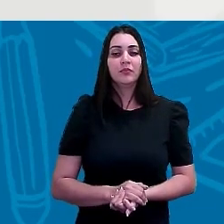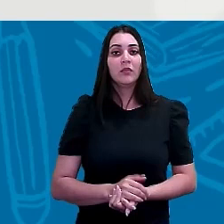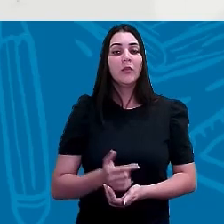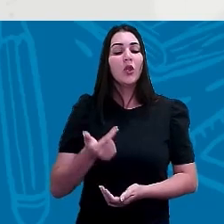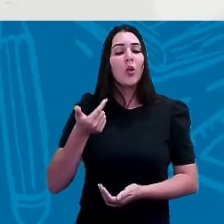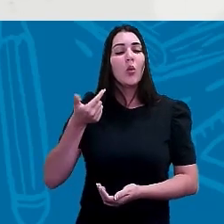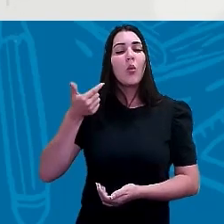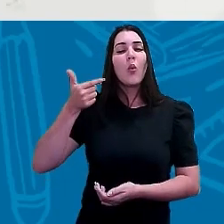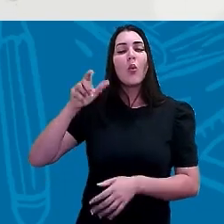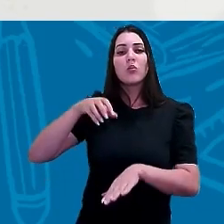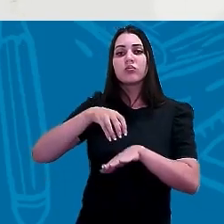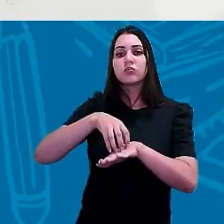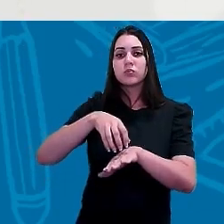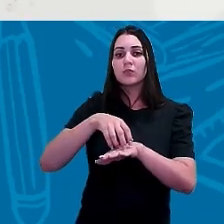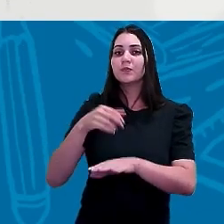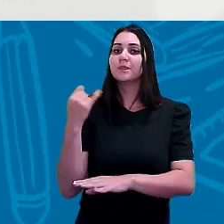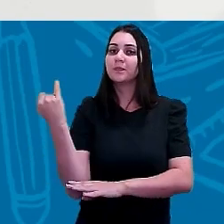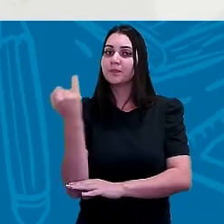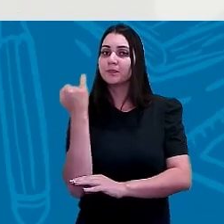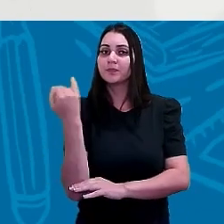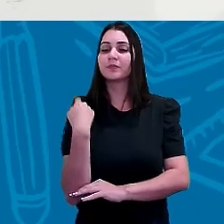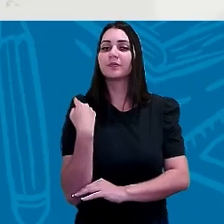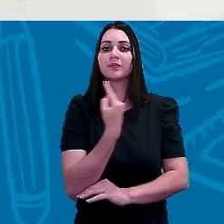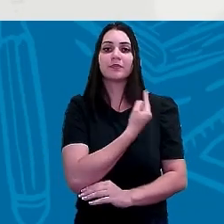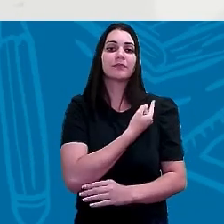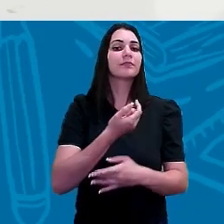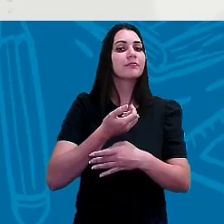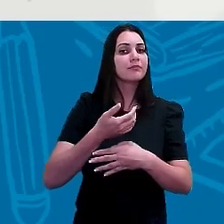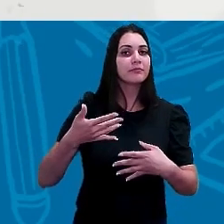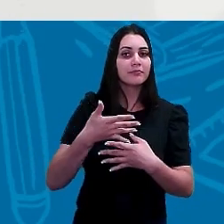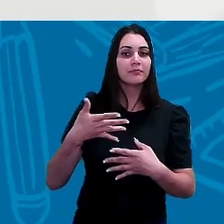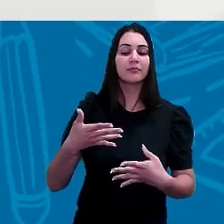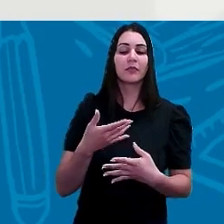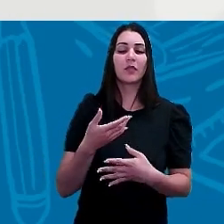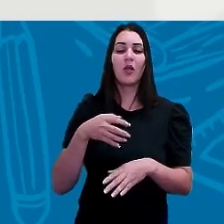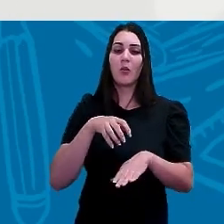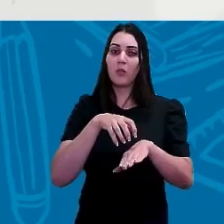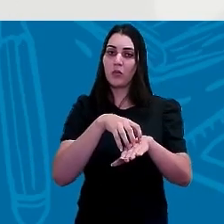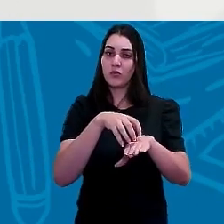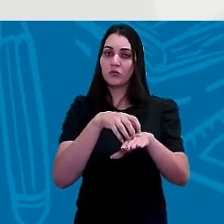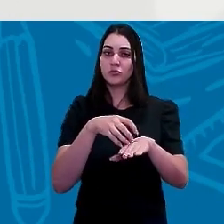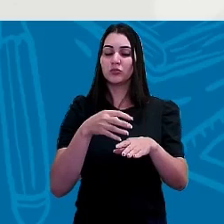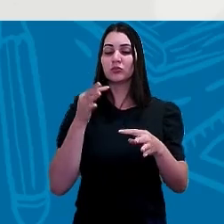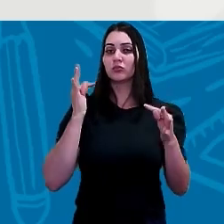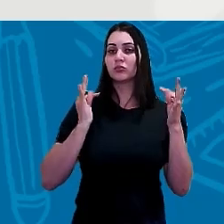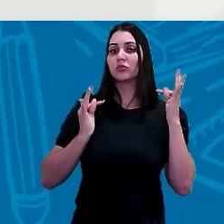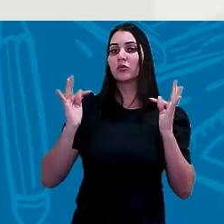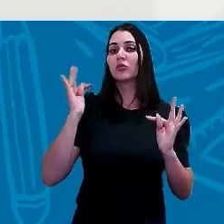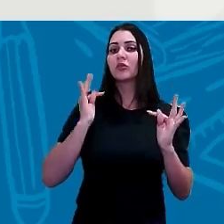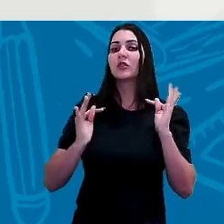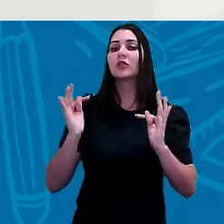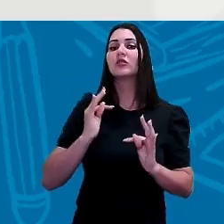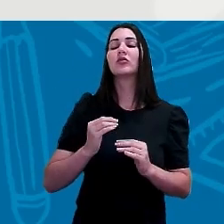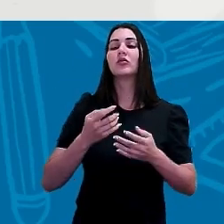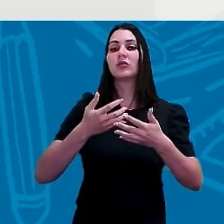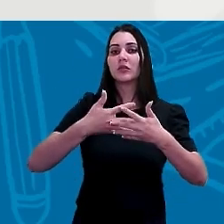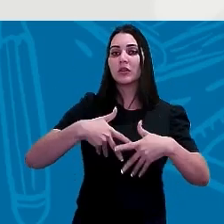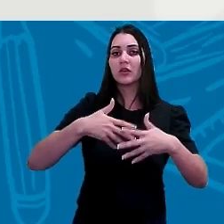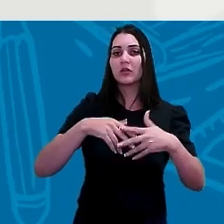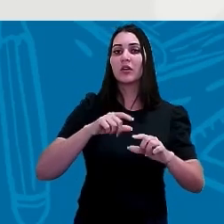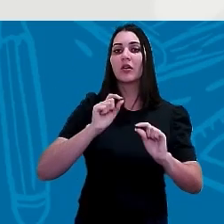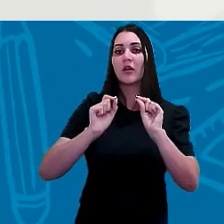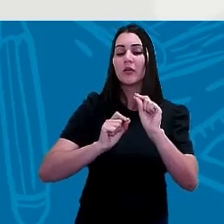Outro ponto importante da nossa cidade, como um ponto turístico ecológico, né, natural, é o